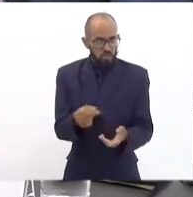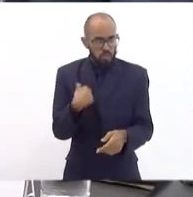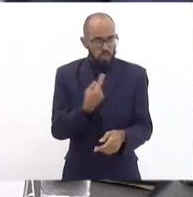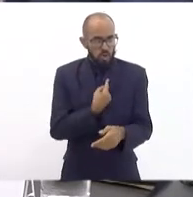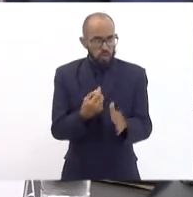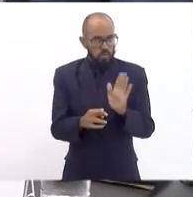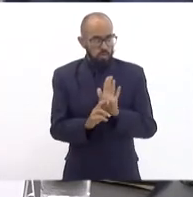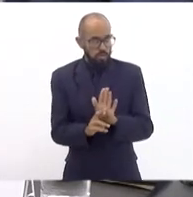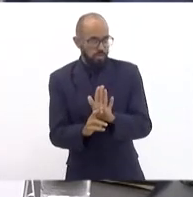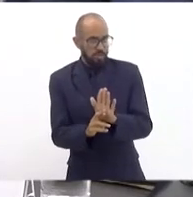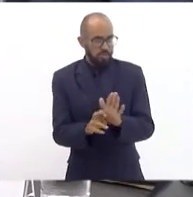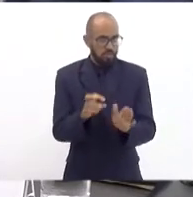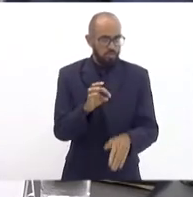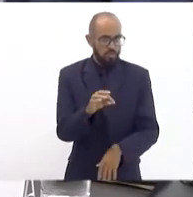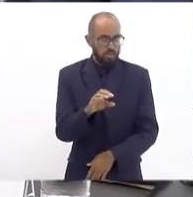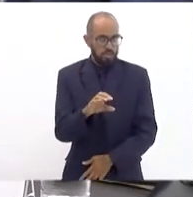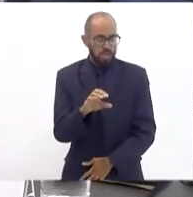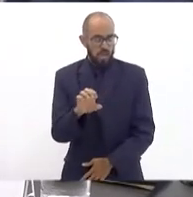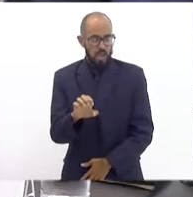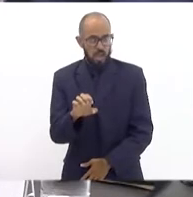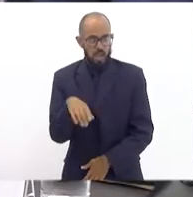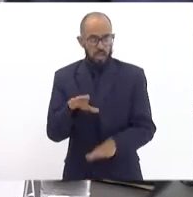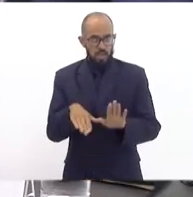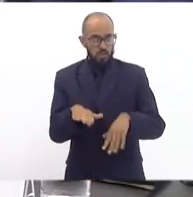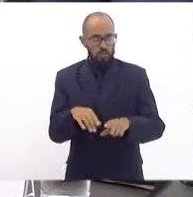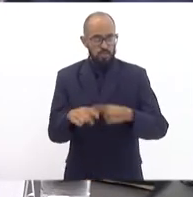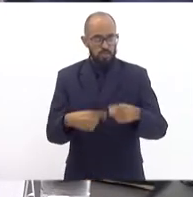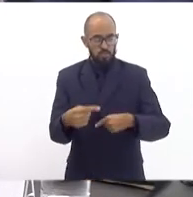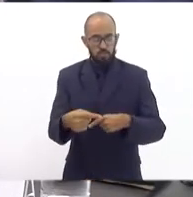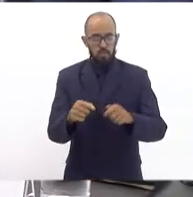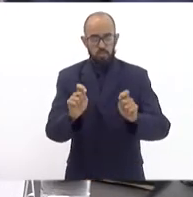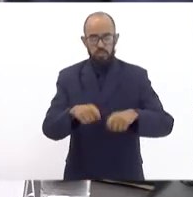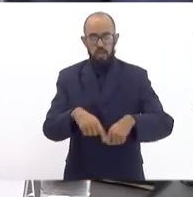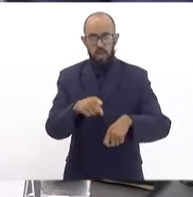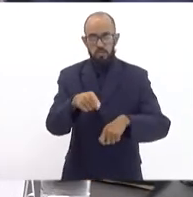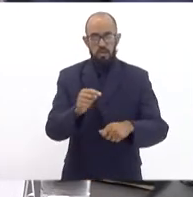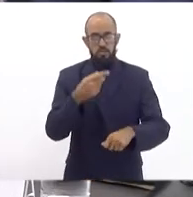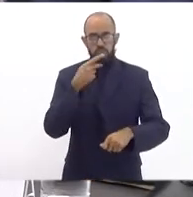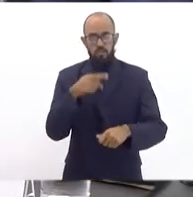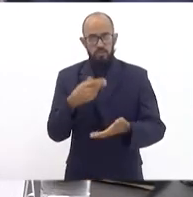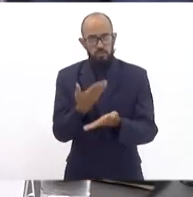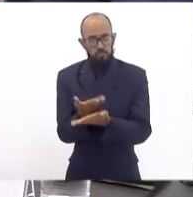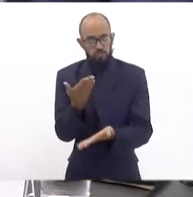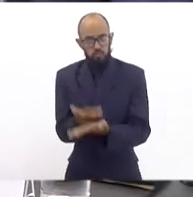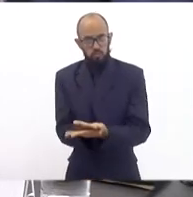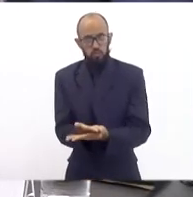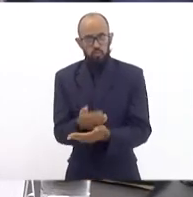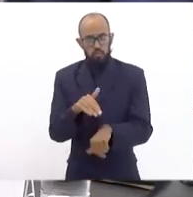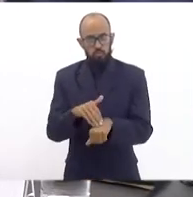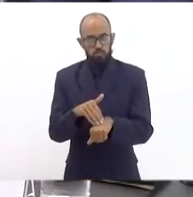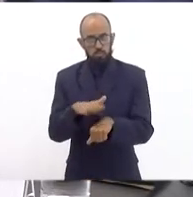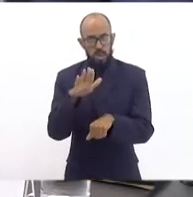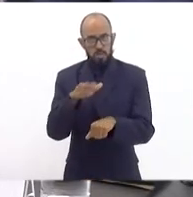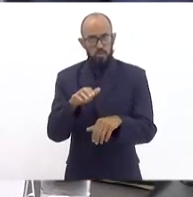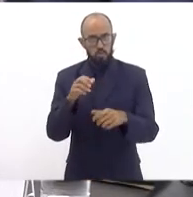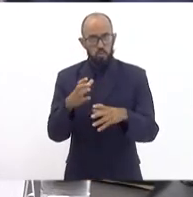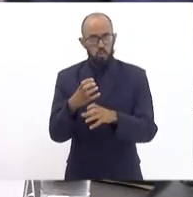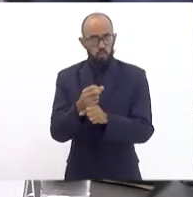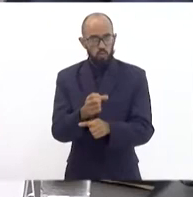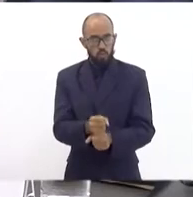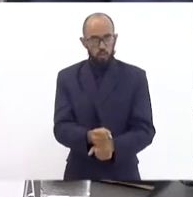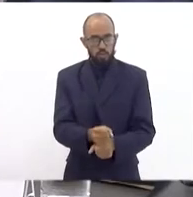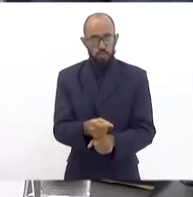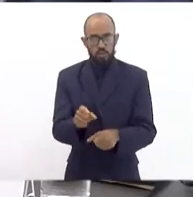do TCE talvez depois possa fazer mais um estudo do seu ponto de vista do controle o que,